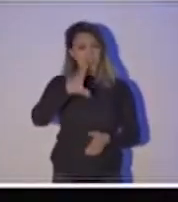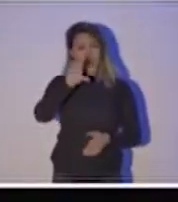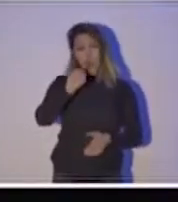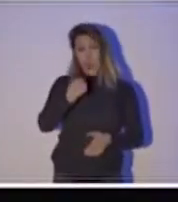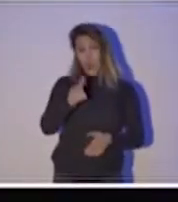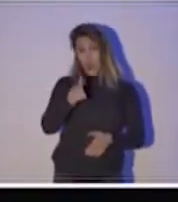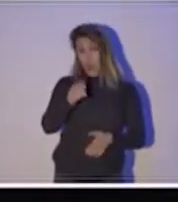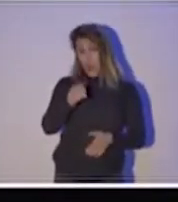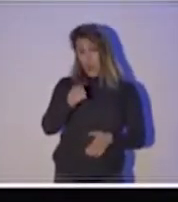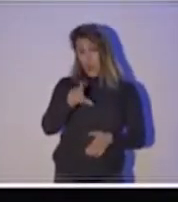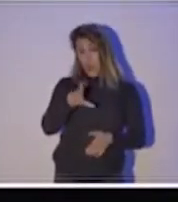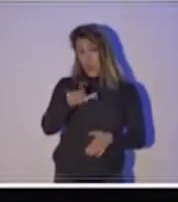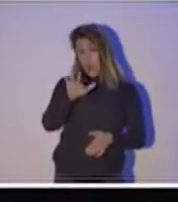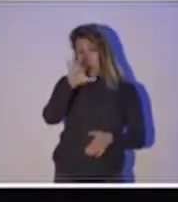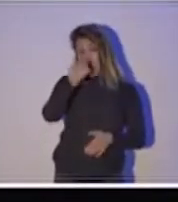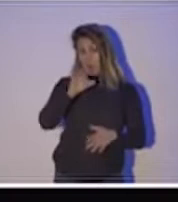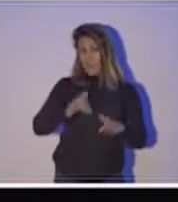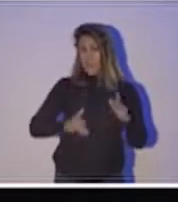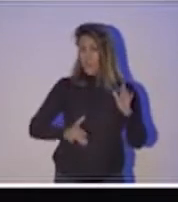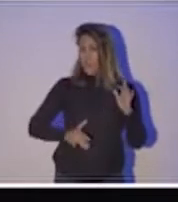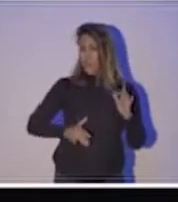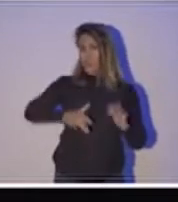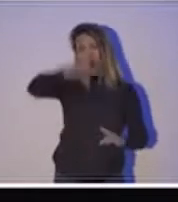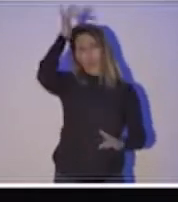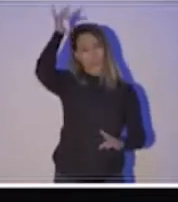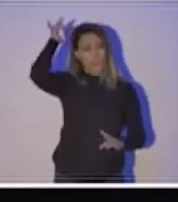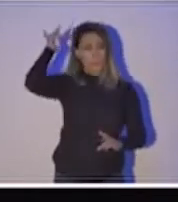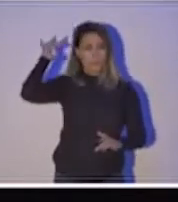rapaz. Maravilhoso.